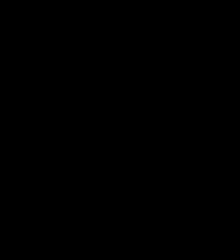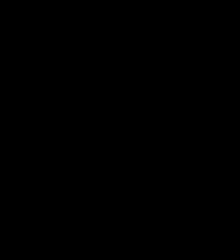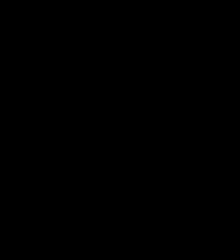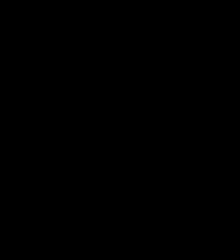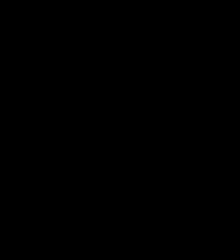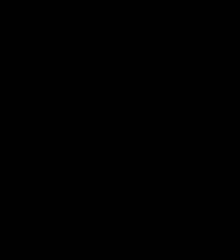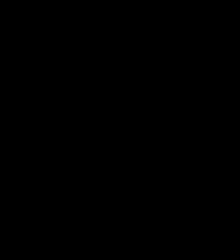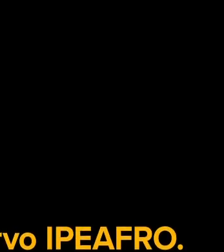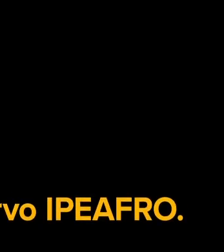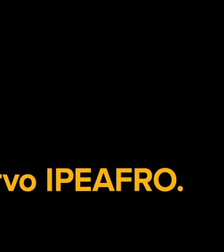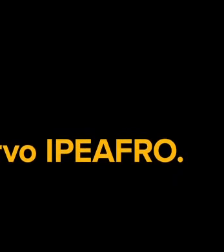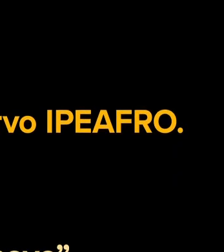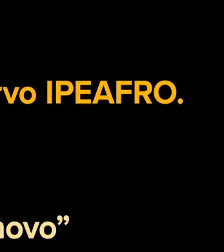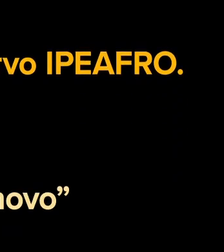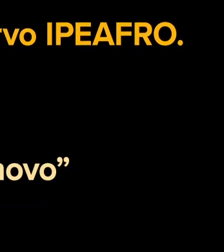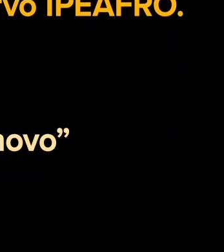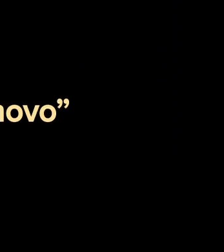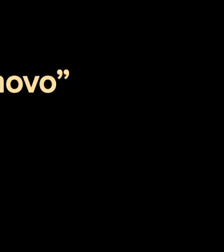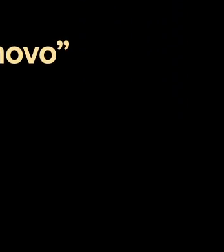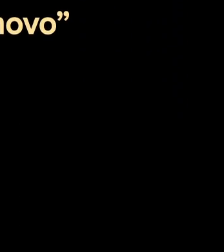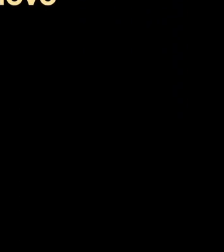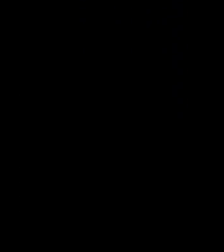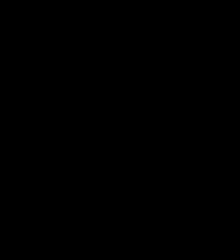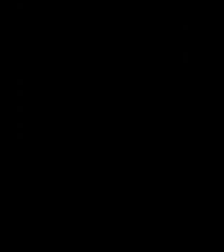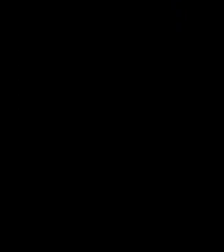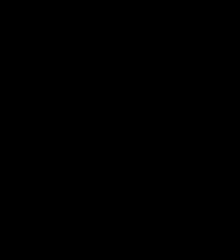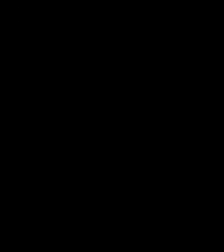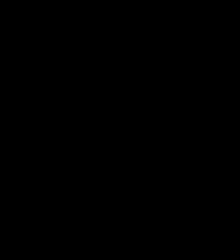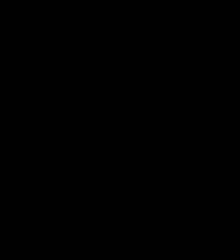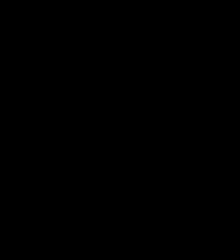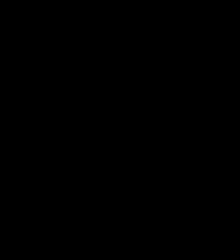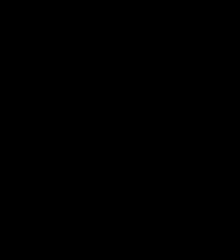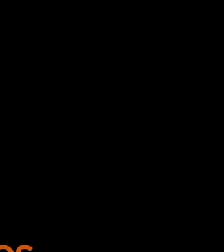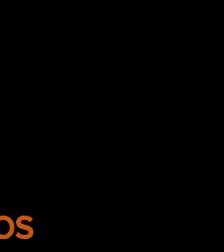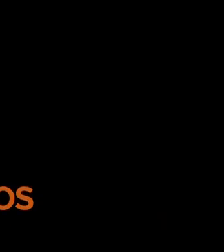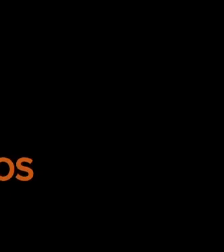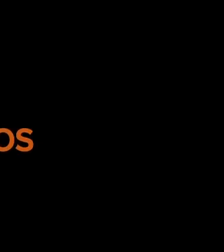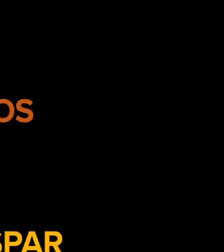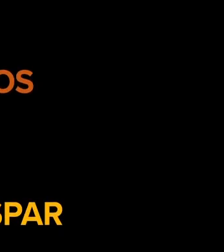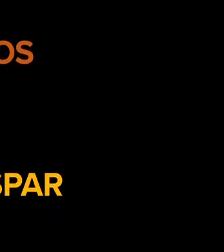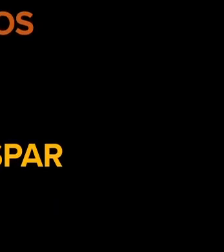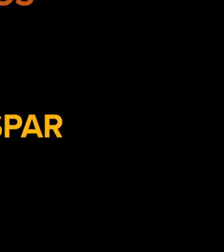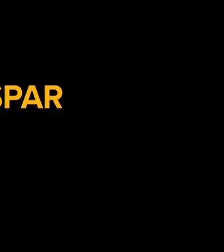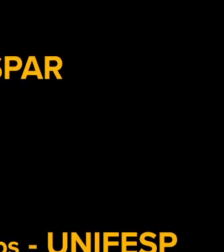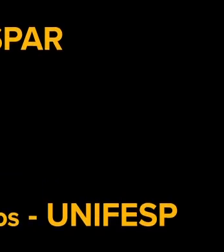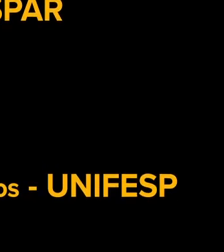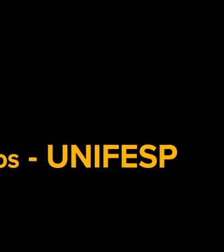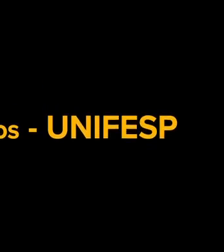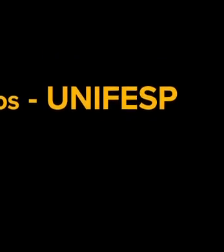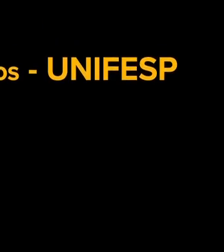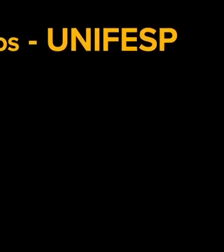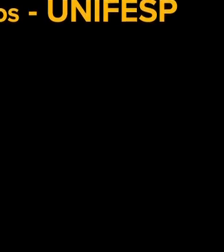Estrelas que iluminam nosso povo, faremos Palmares de novo. Ganga, Zumba, Quatuni, Dandara,